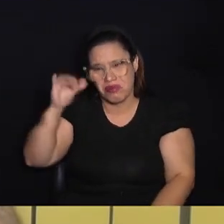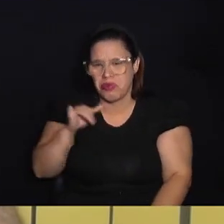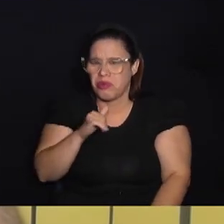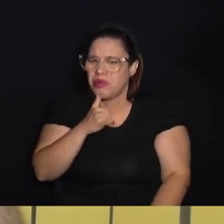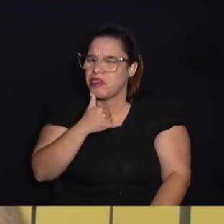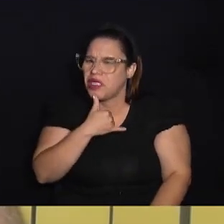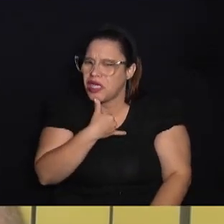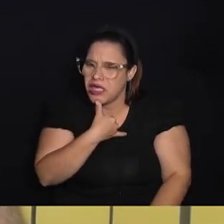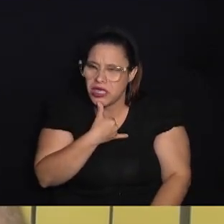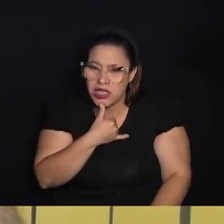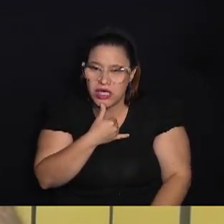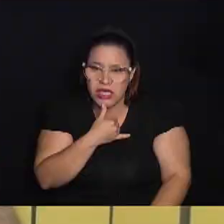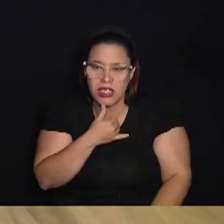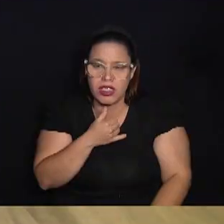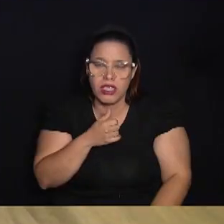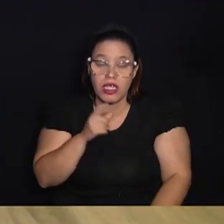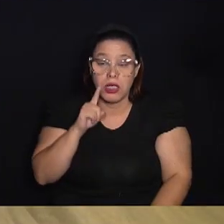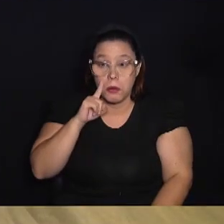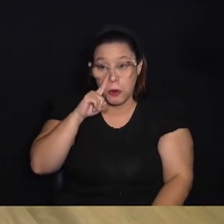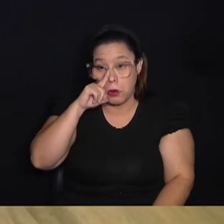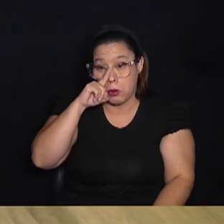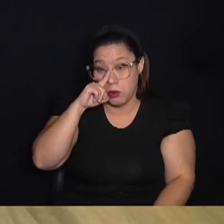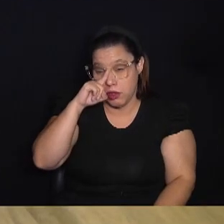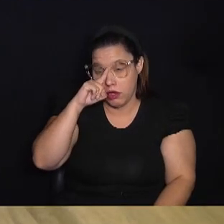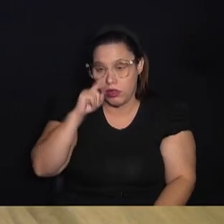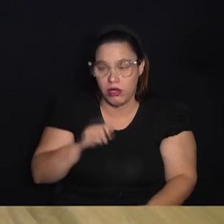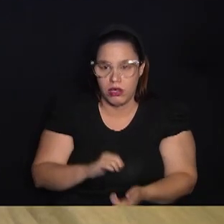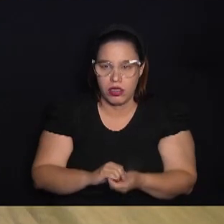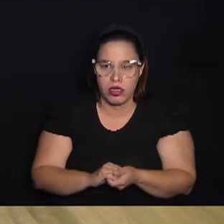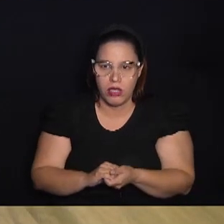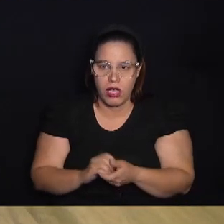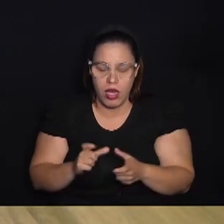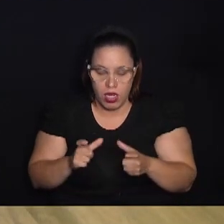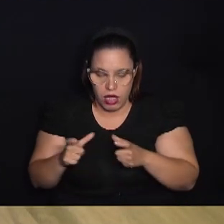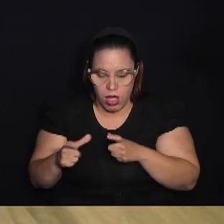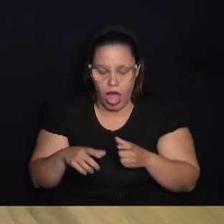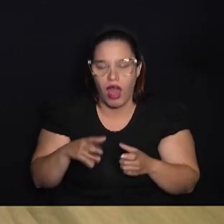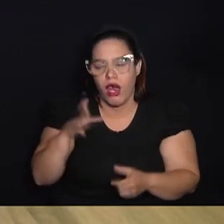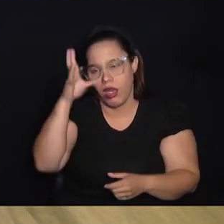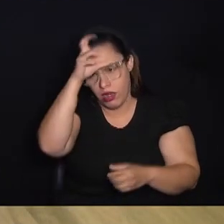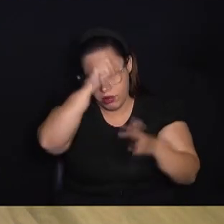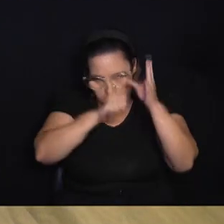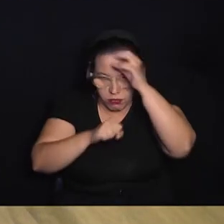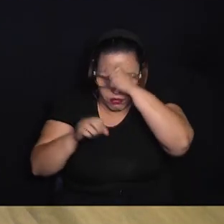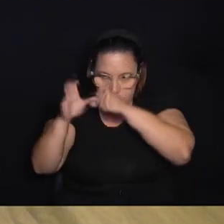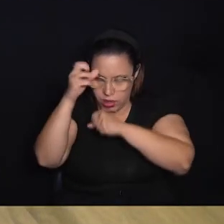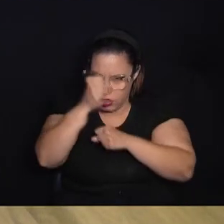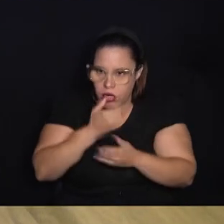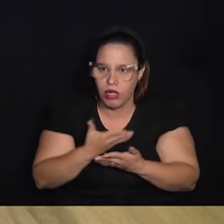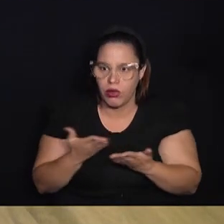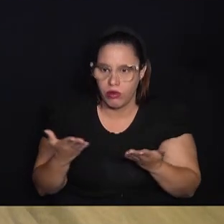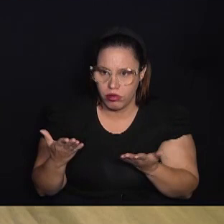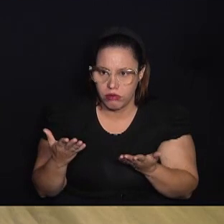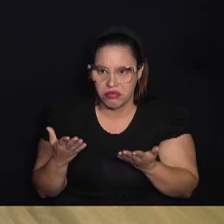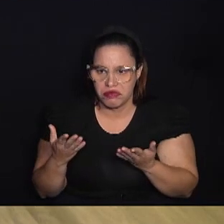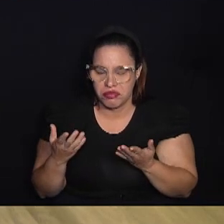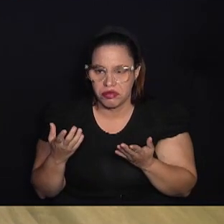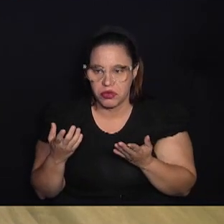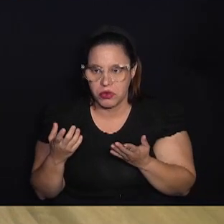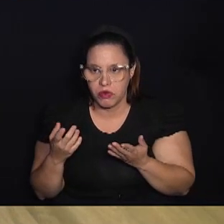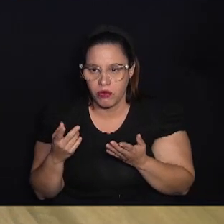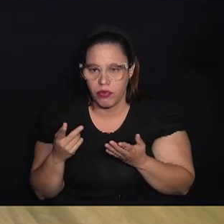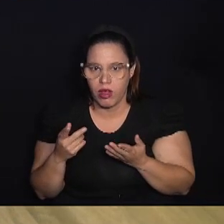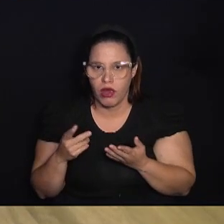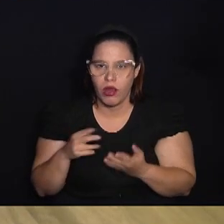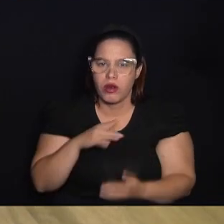essa essa essa curva narrativa da gente a gente precisa é aprender com elas né que a gente precisa aprender com as coisas ruins que aconteceram com a gente